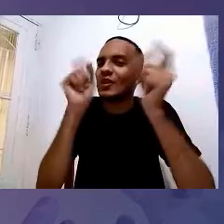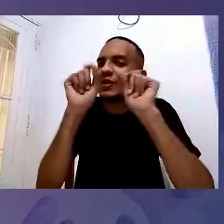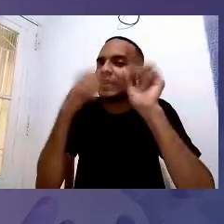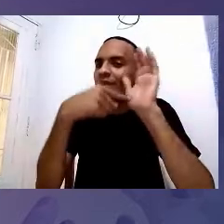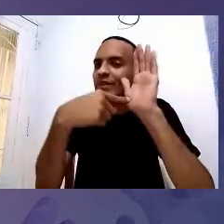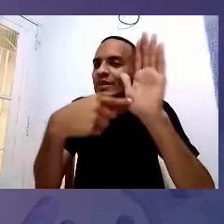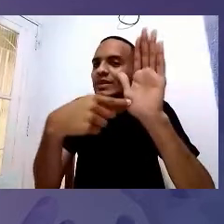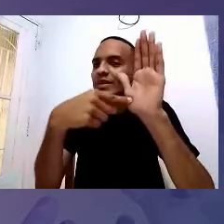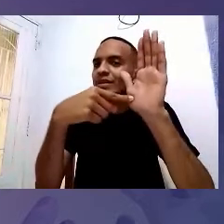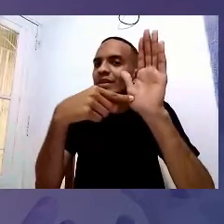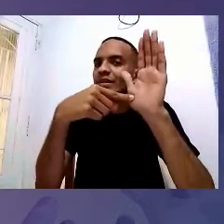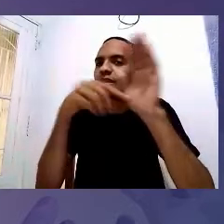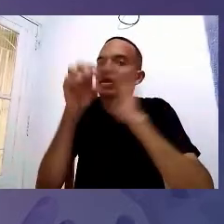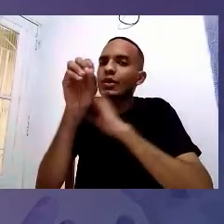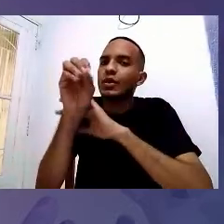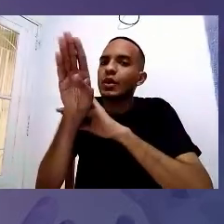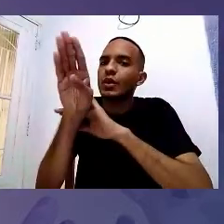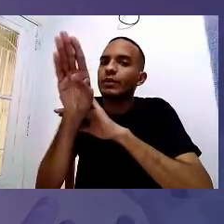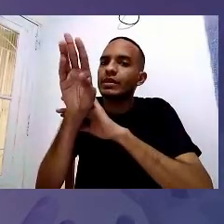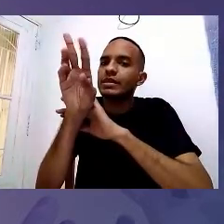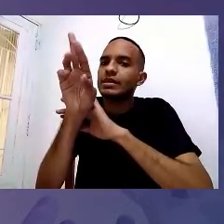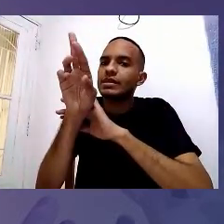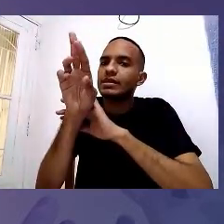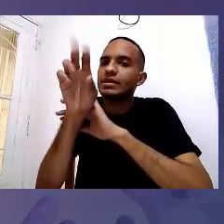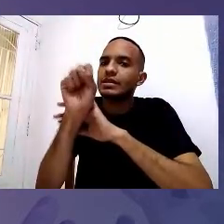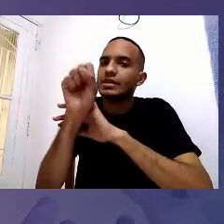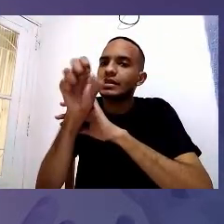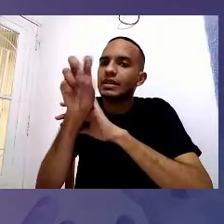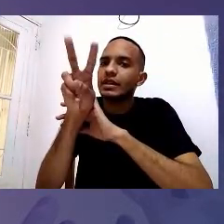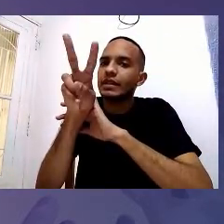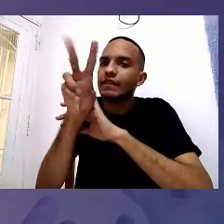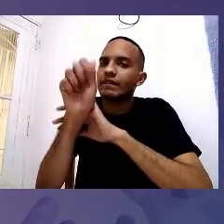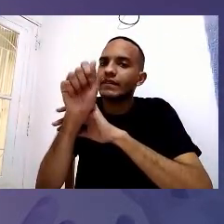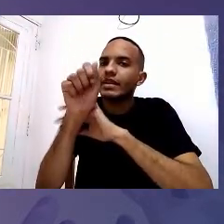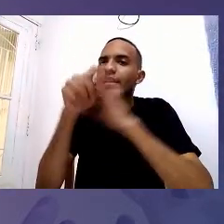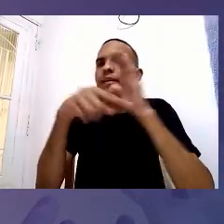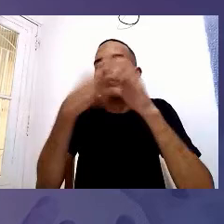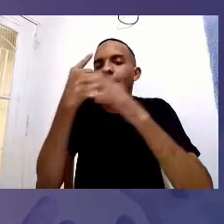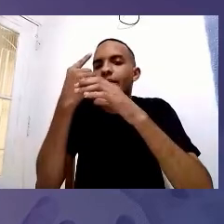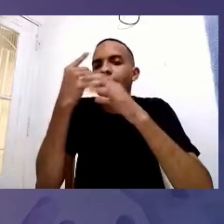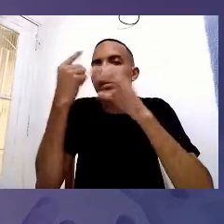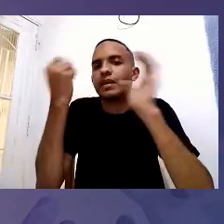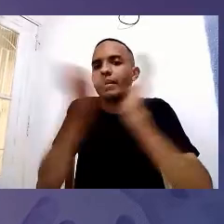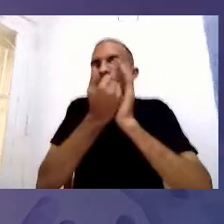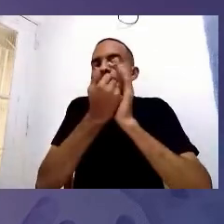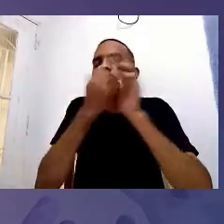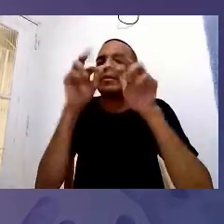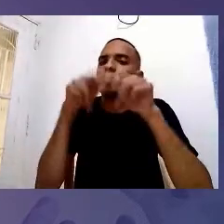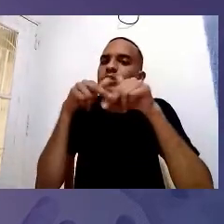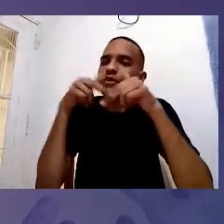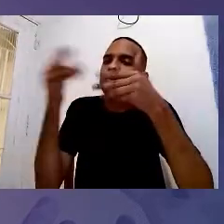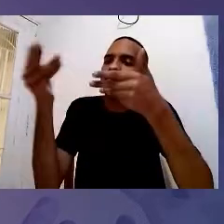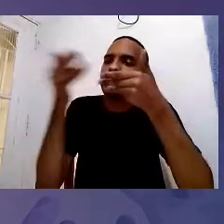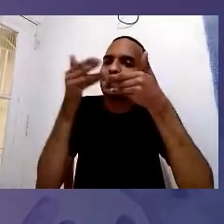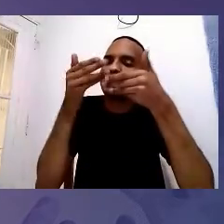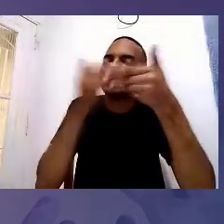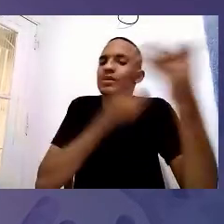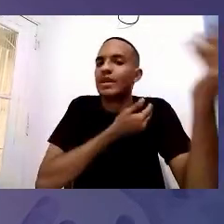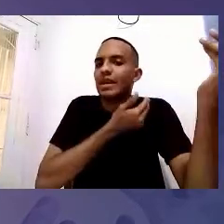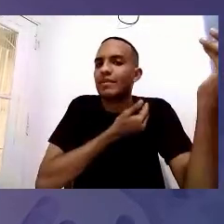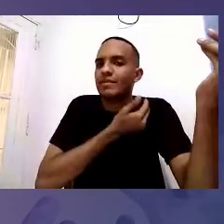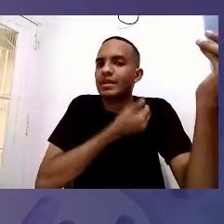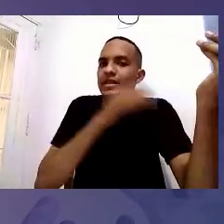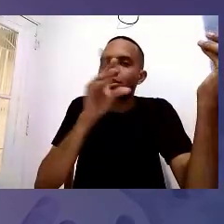do Observa, o Observatório do Marco Legal da Primeira Infância. Para isso, eu convido as minhas amigas